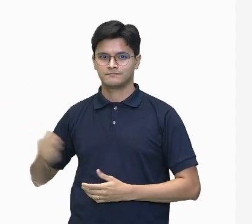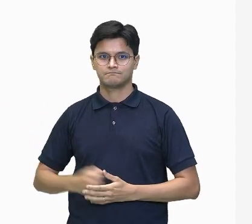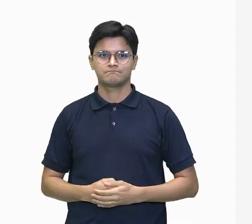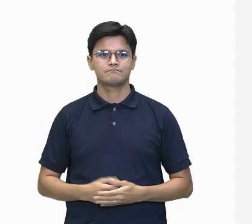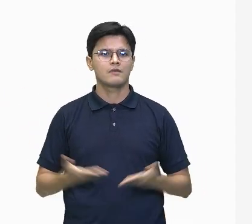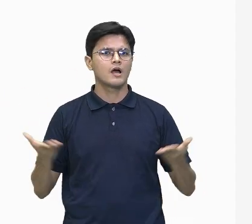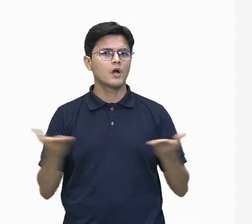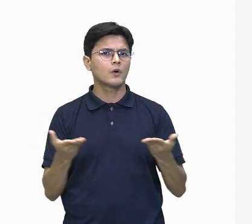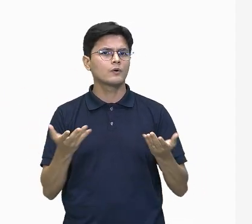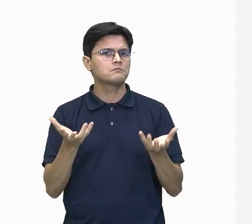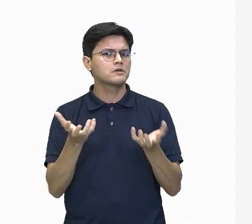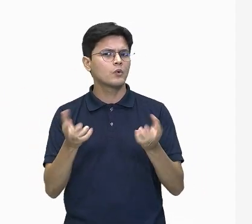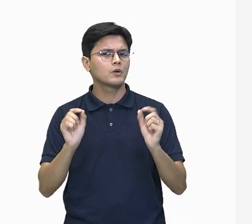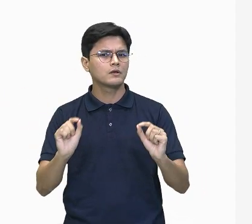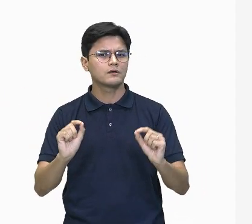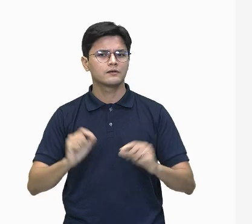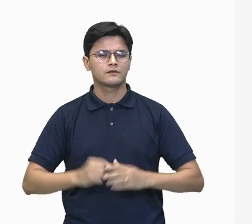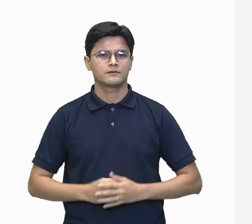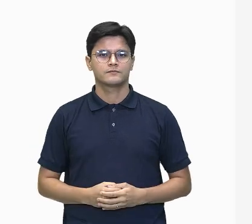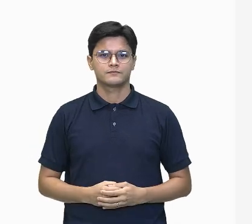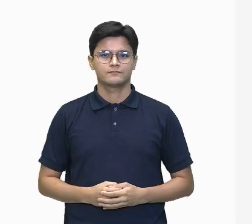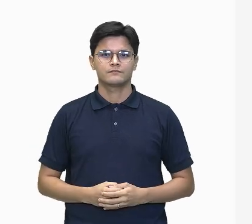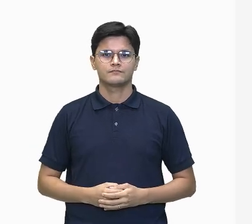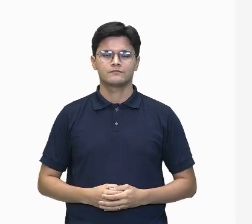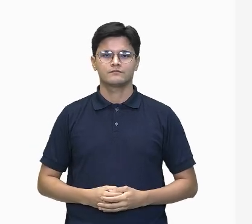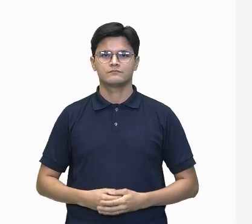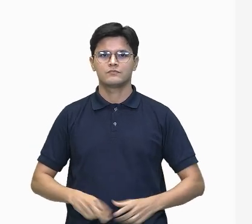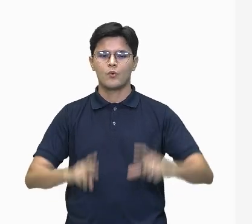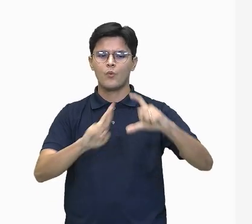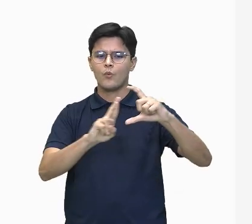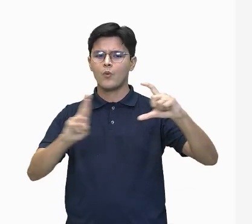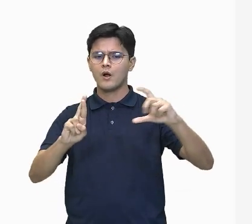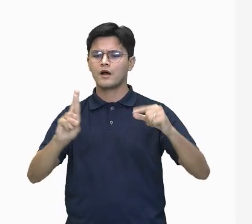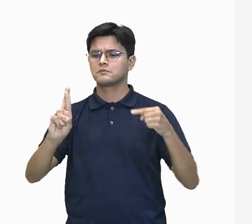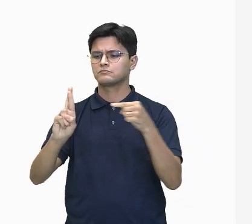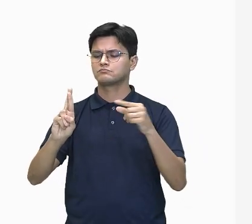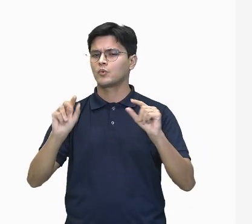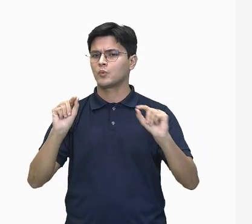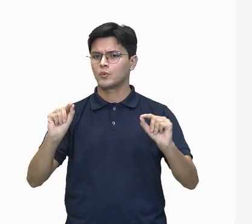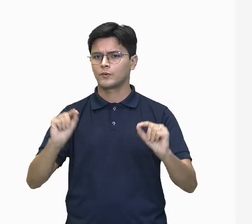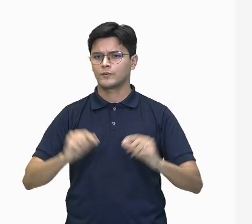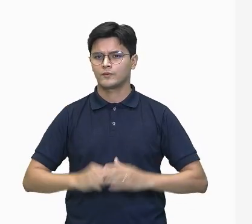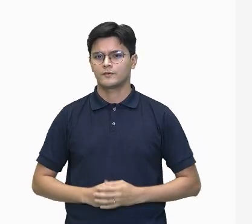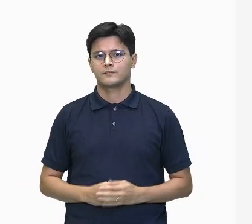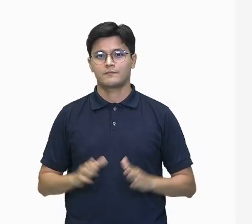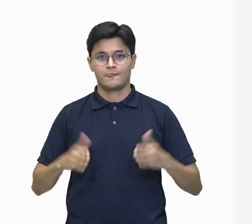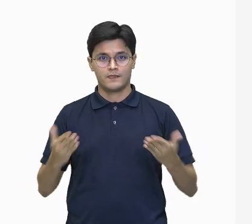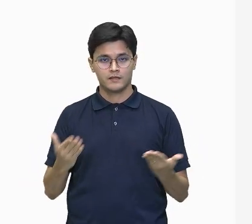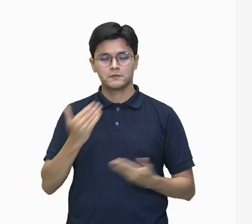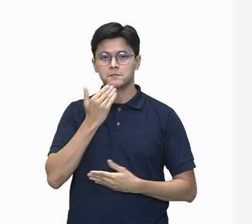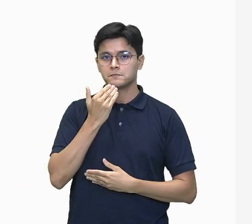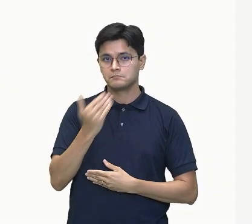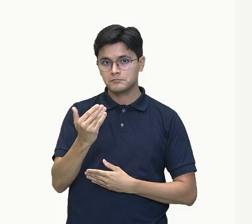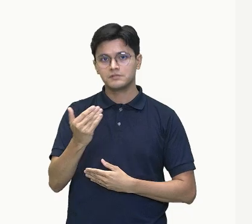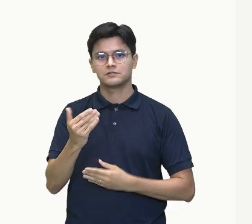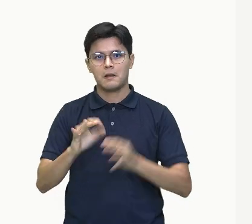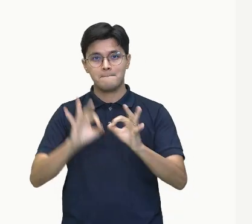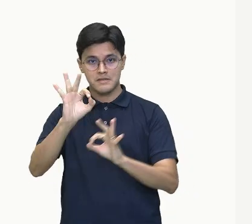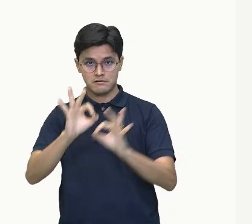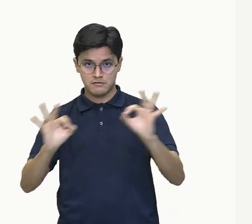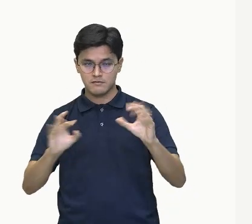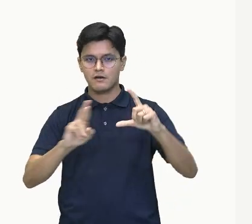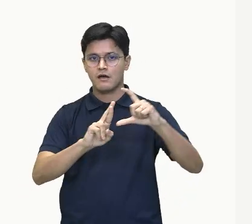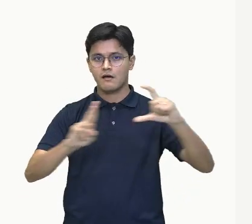saber aí, né, qual é a medida do raio, tá? Então, se ele está pedindo a medida do raio, olha só qual é a conta que eu tenho